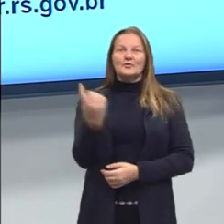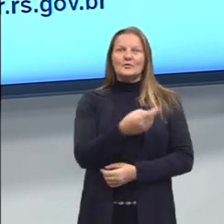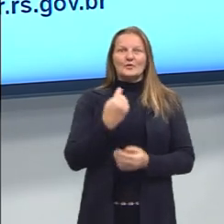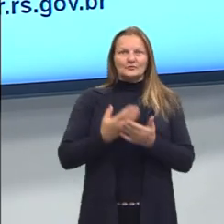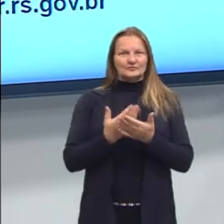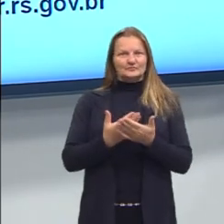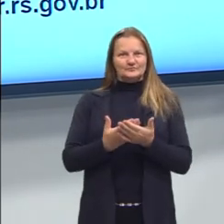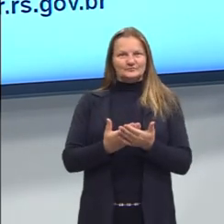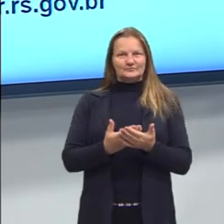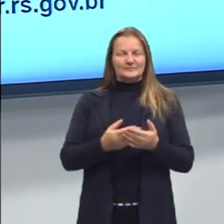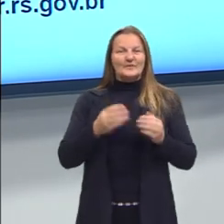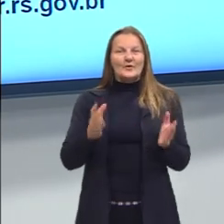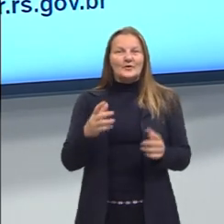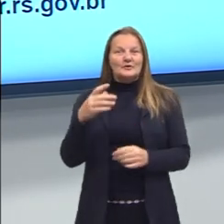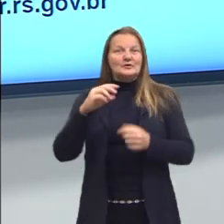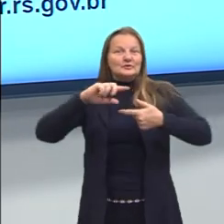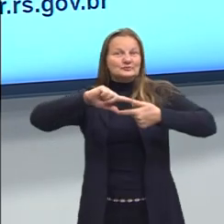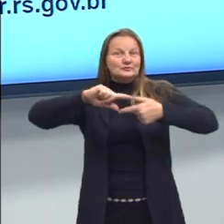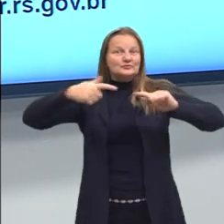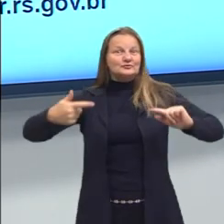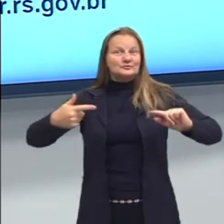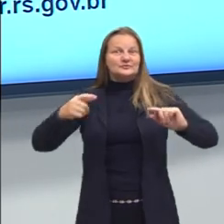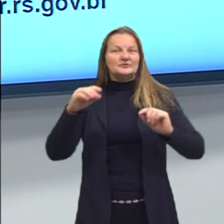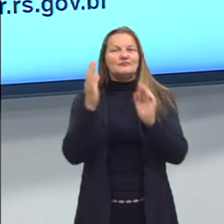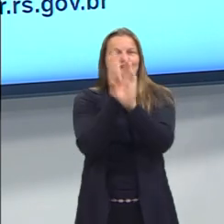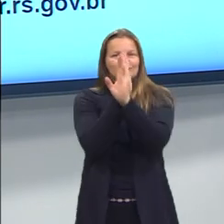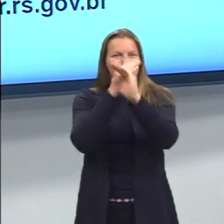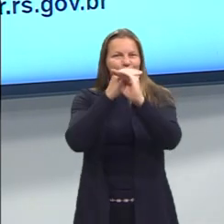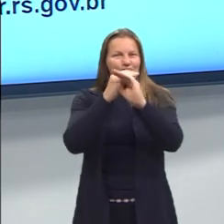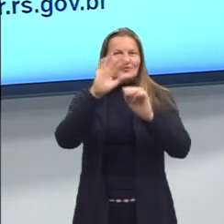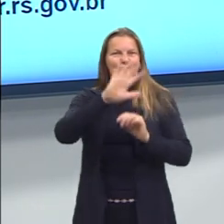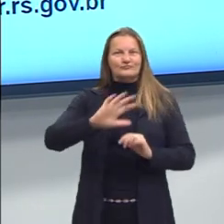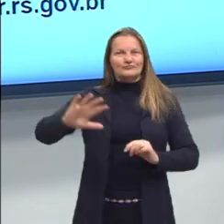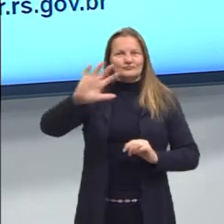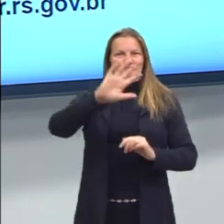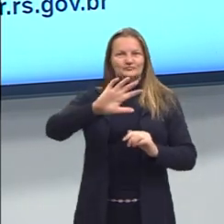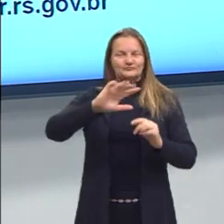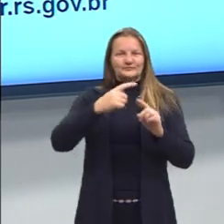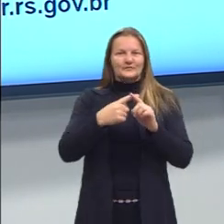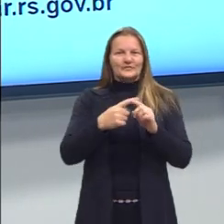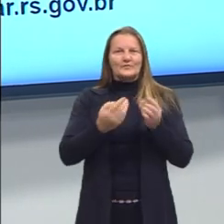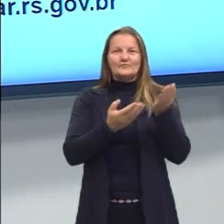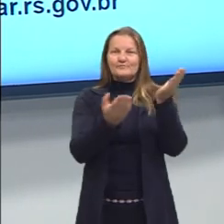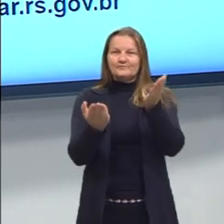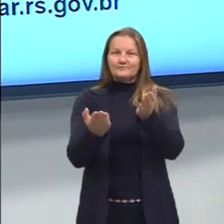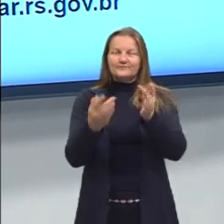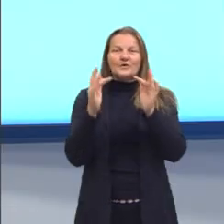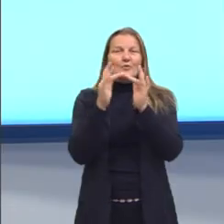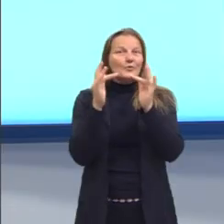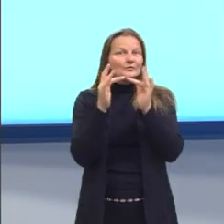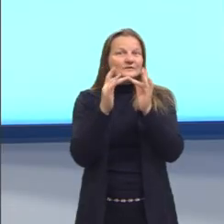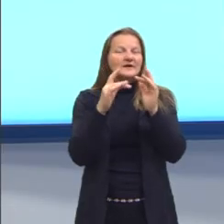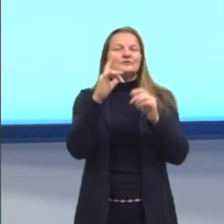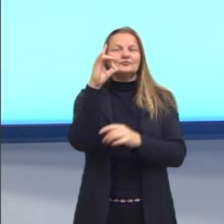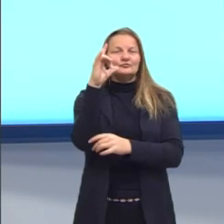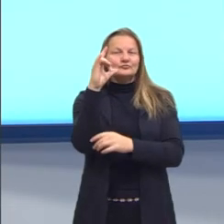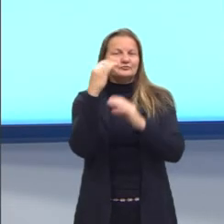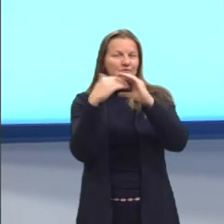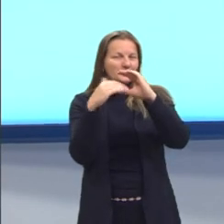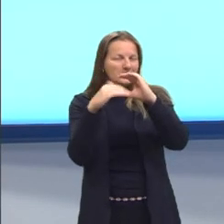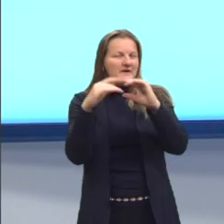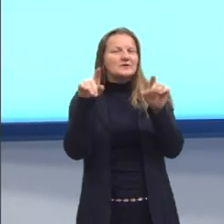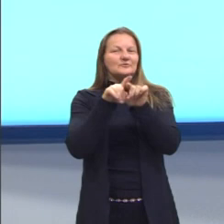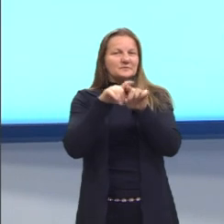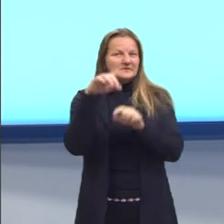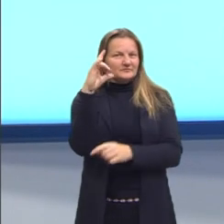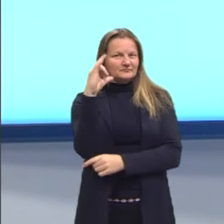nossos estudos aí da geometria espacial a que eu deixo para vocês como sempre o e-mail E também